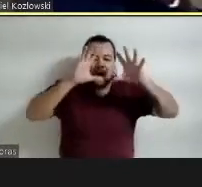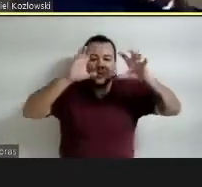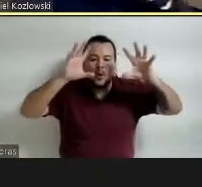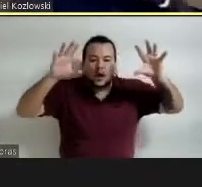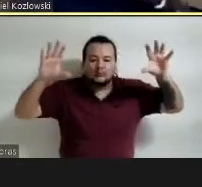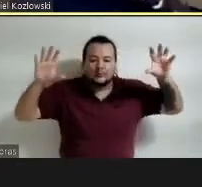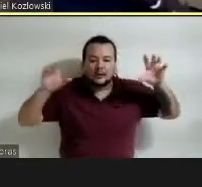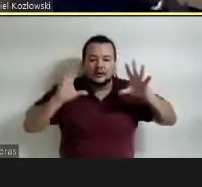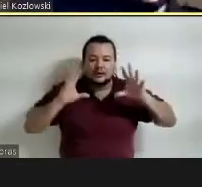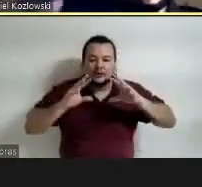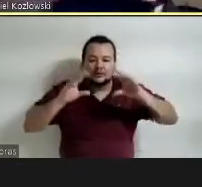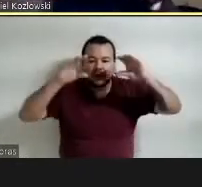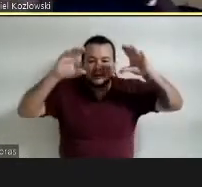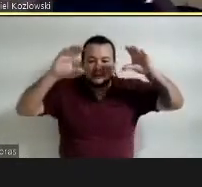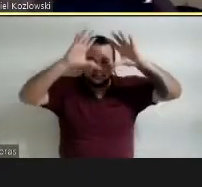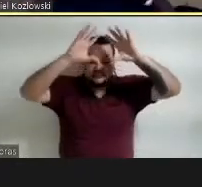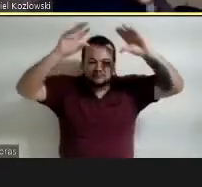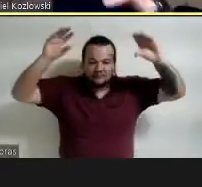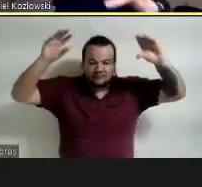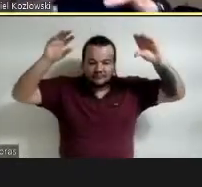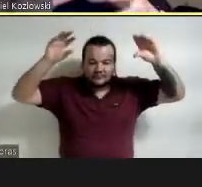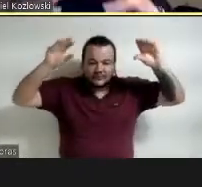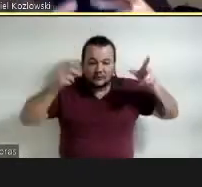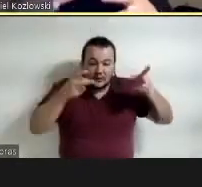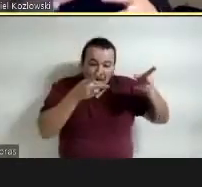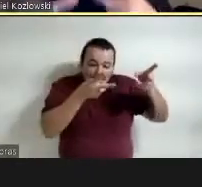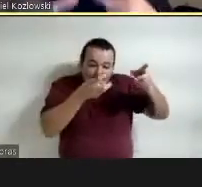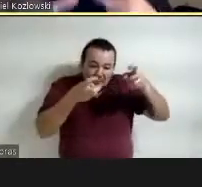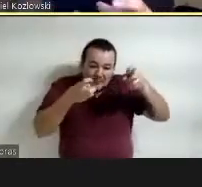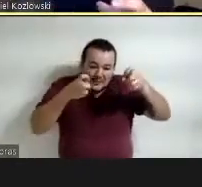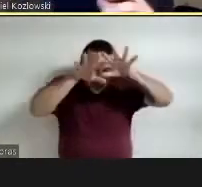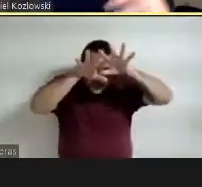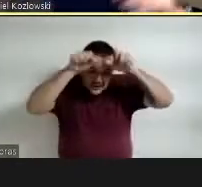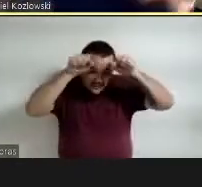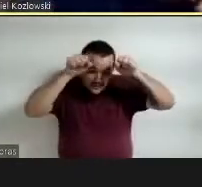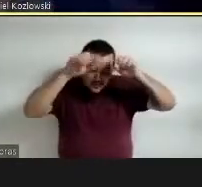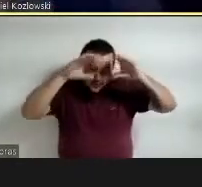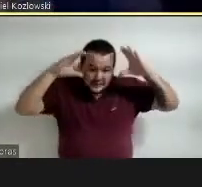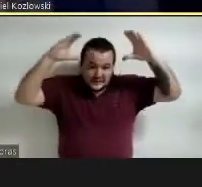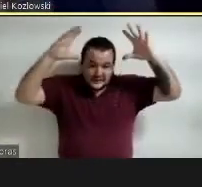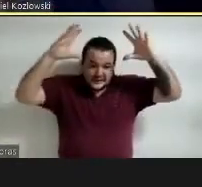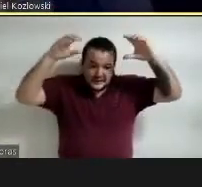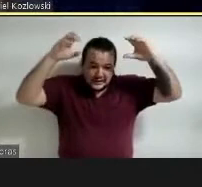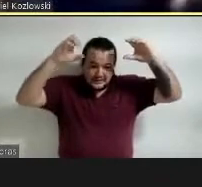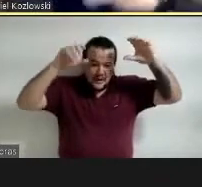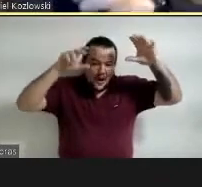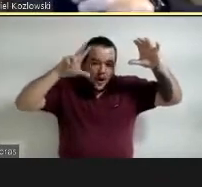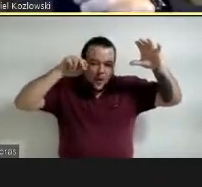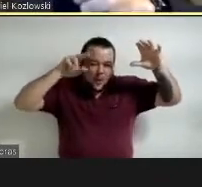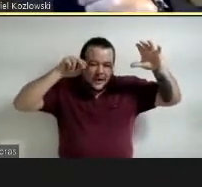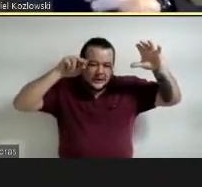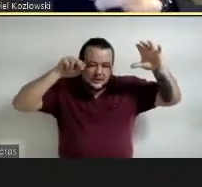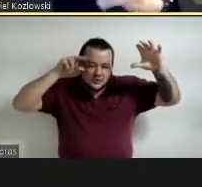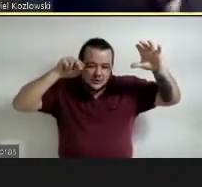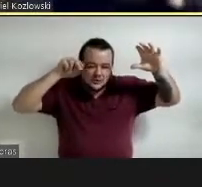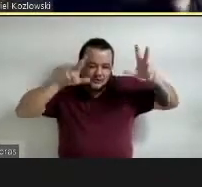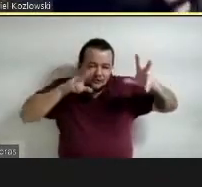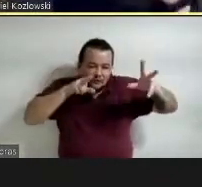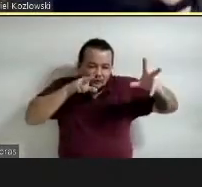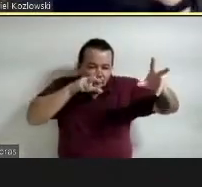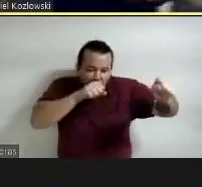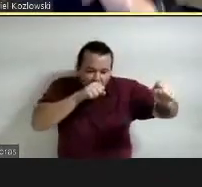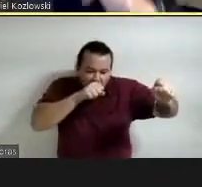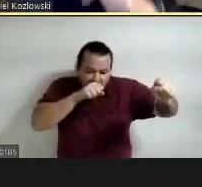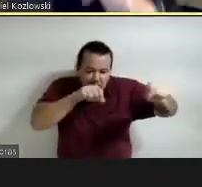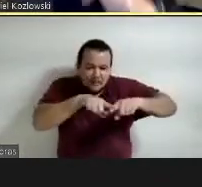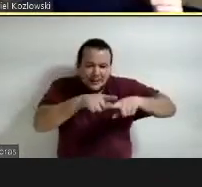Amazônia é onde o azul é mais concentrado, mas que também tem uma língua de azul que desce